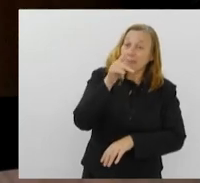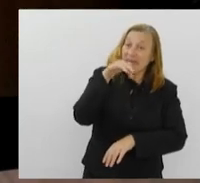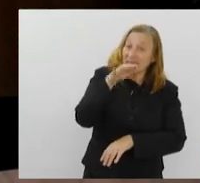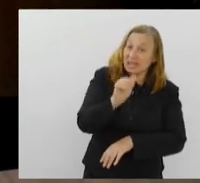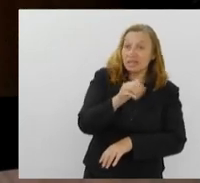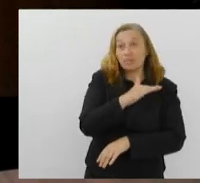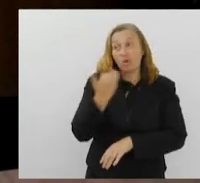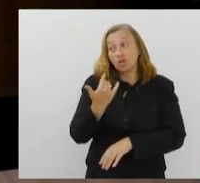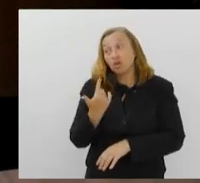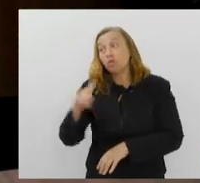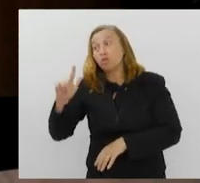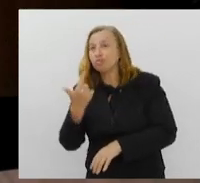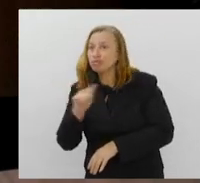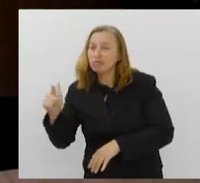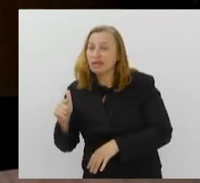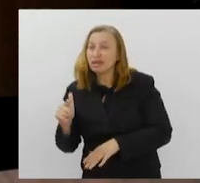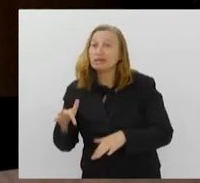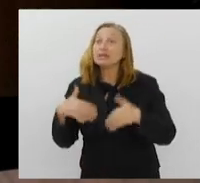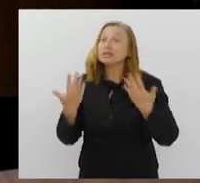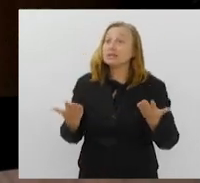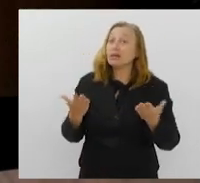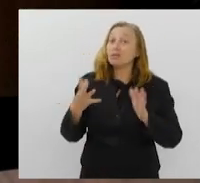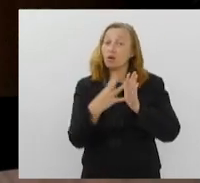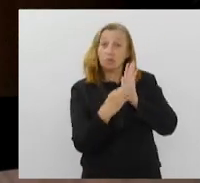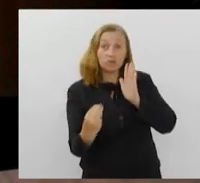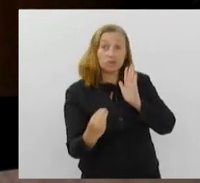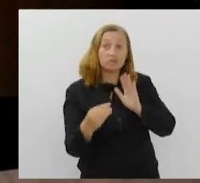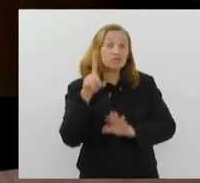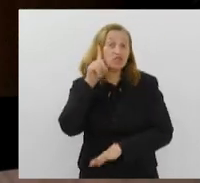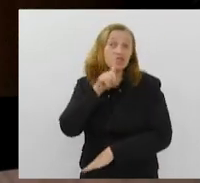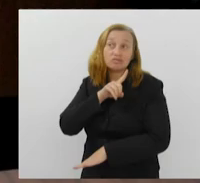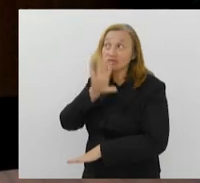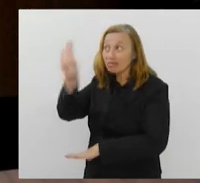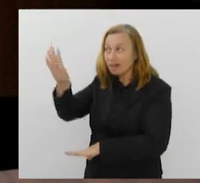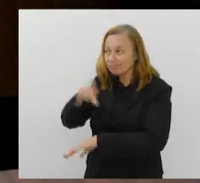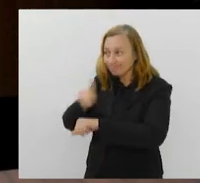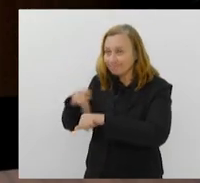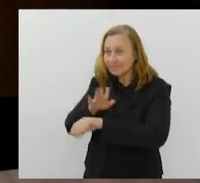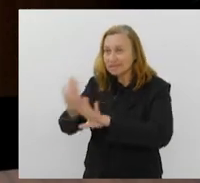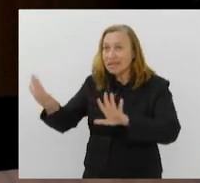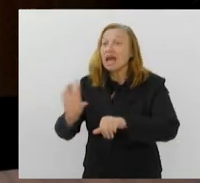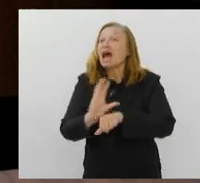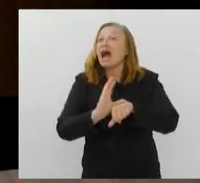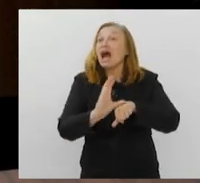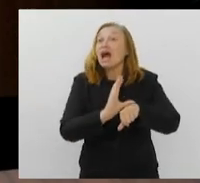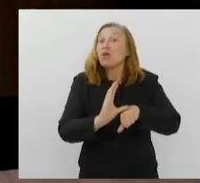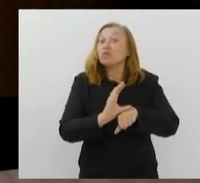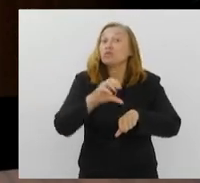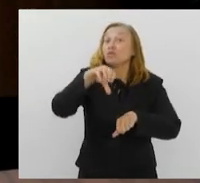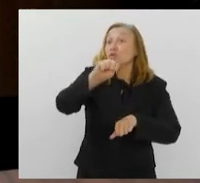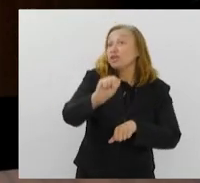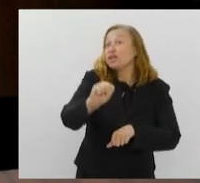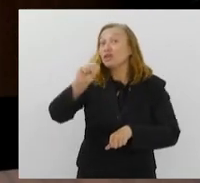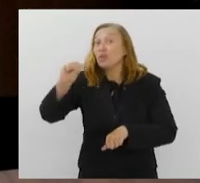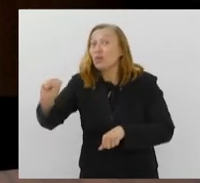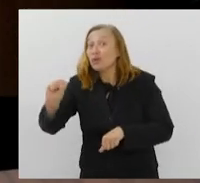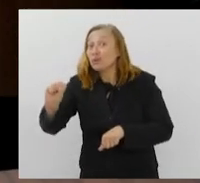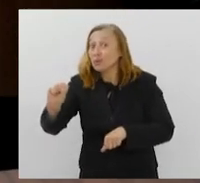tem. Este é o modelo americano. A Constituição de